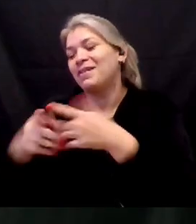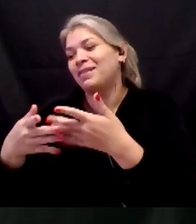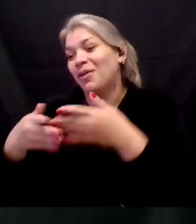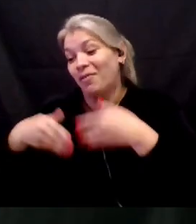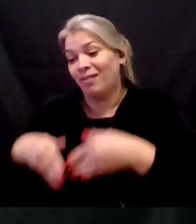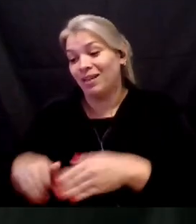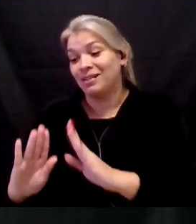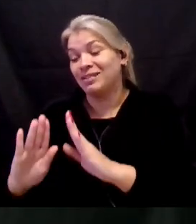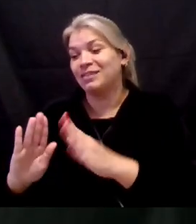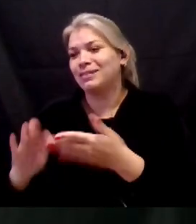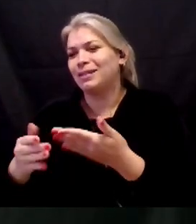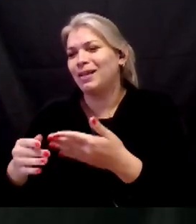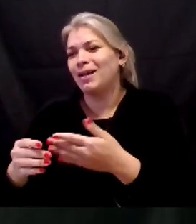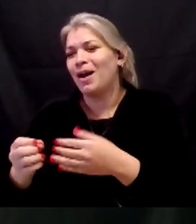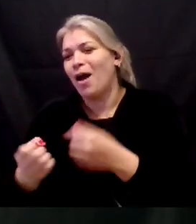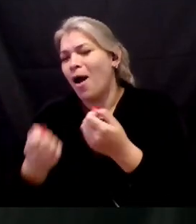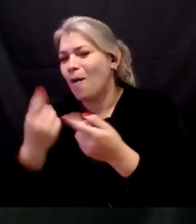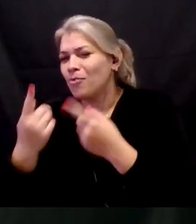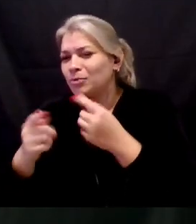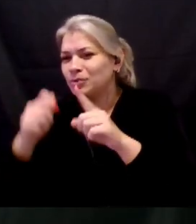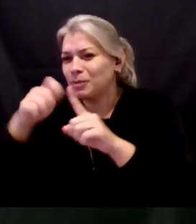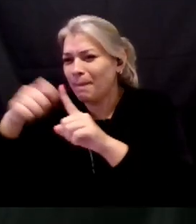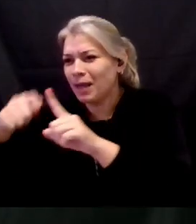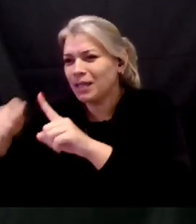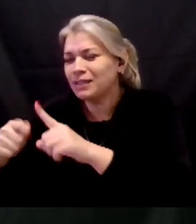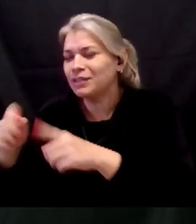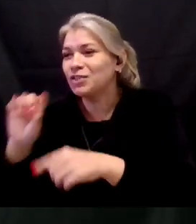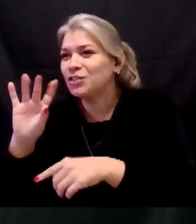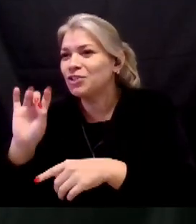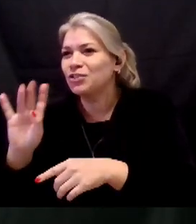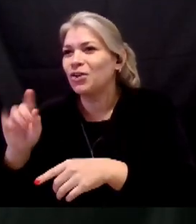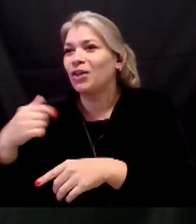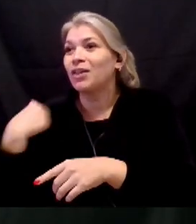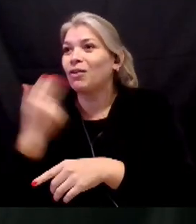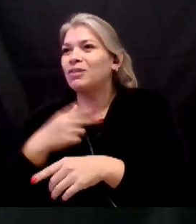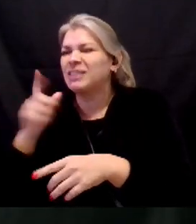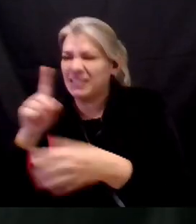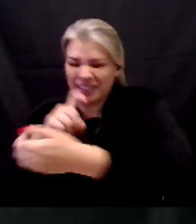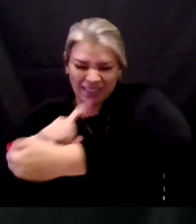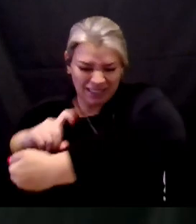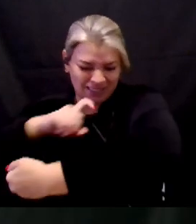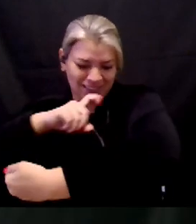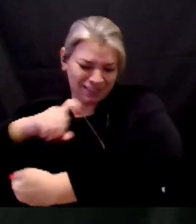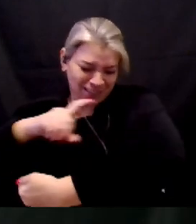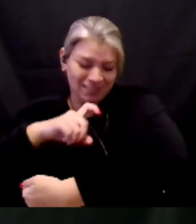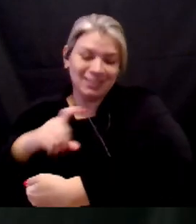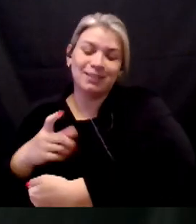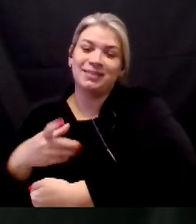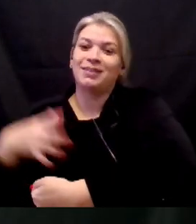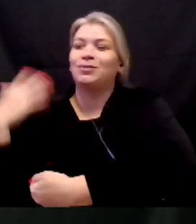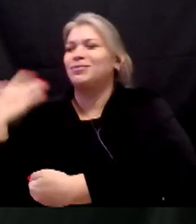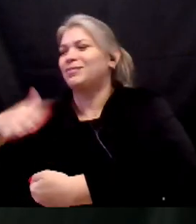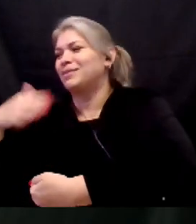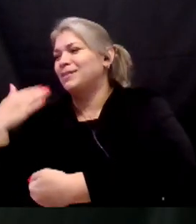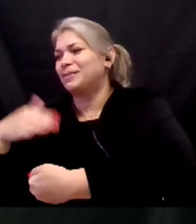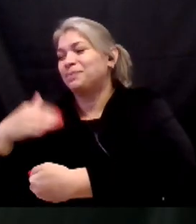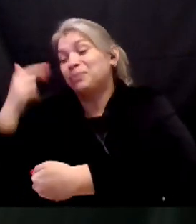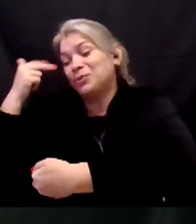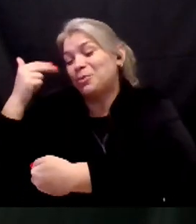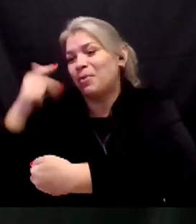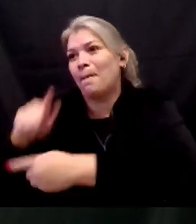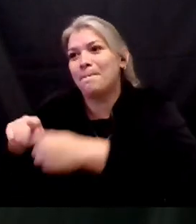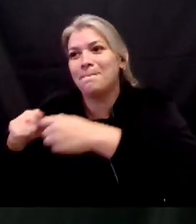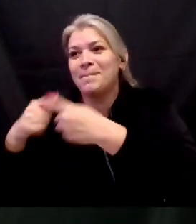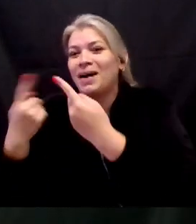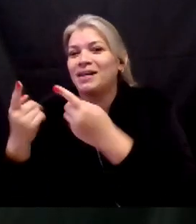alguns meses de vida e a gente já vai lá e já tá com perfuminho, achando que não tá fazendo nada demais, tá com um cheirinho gostoso.